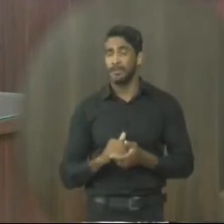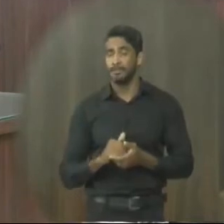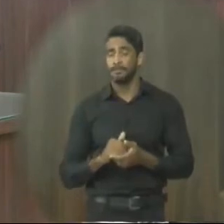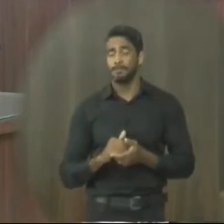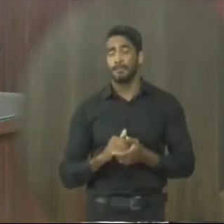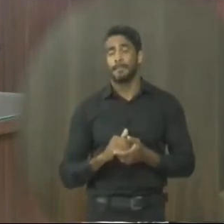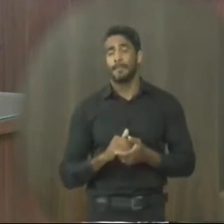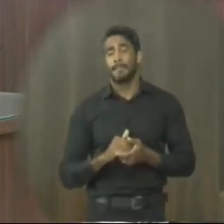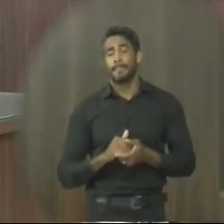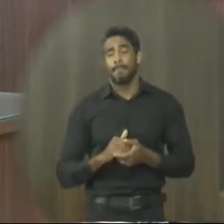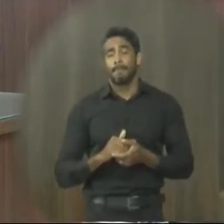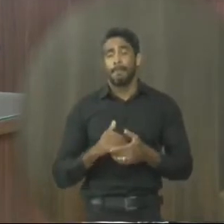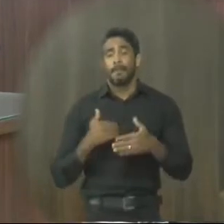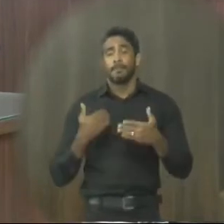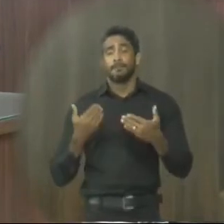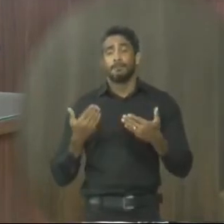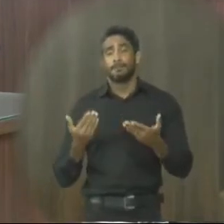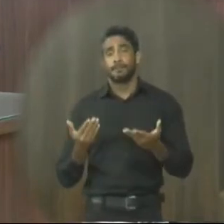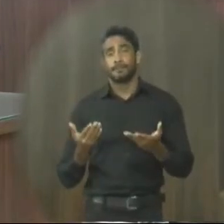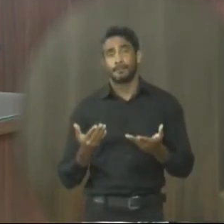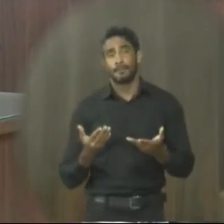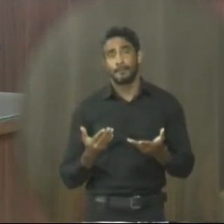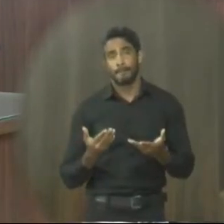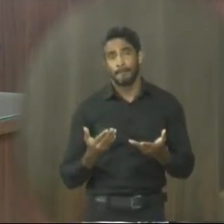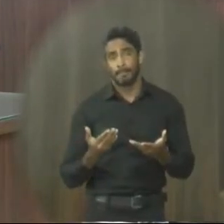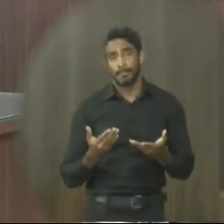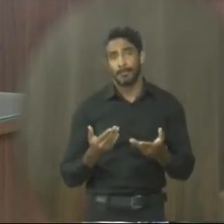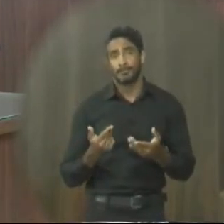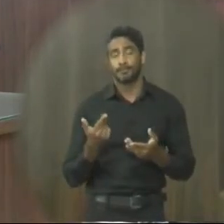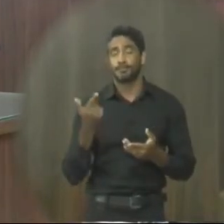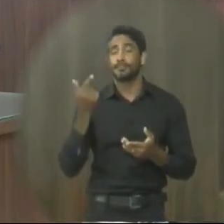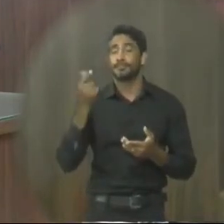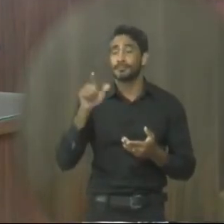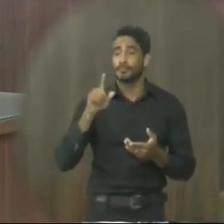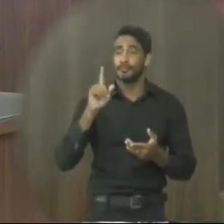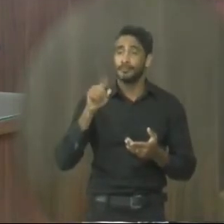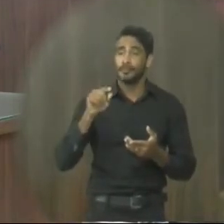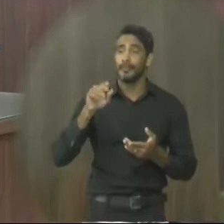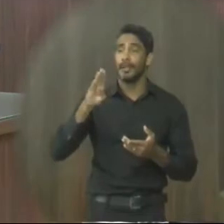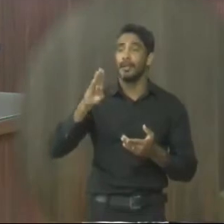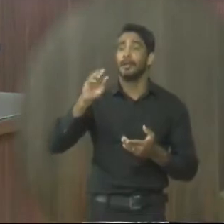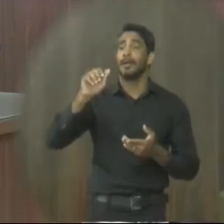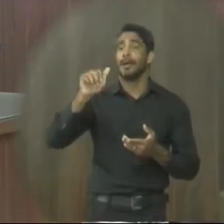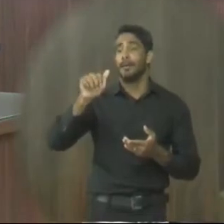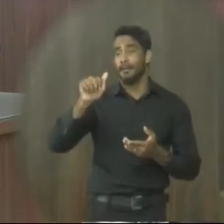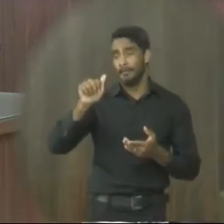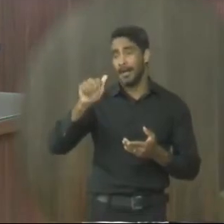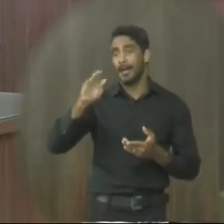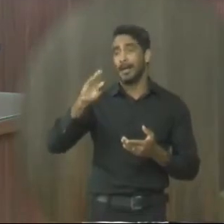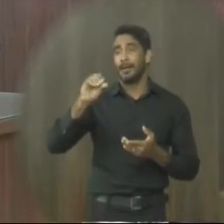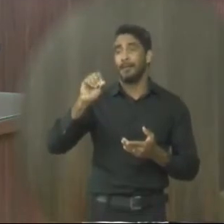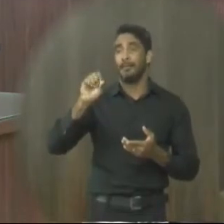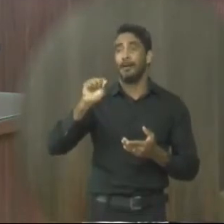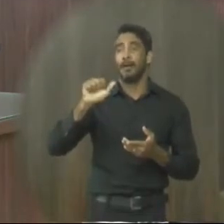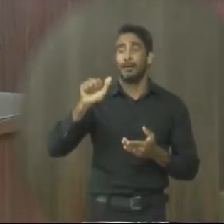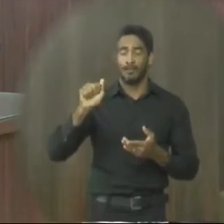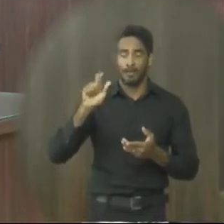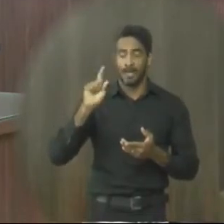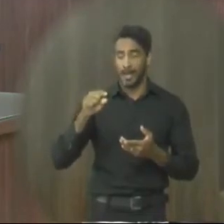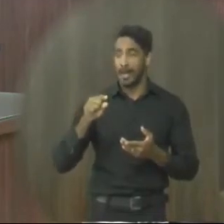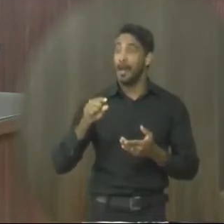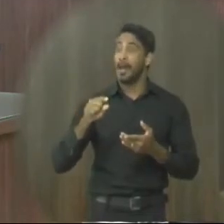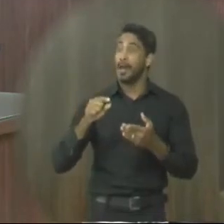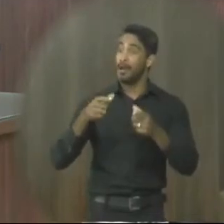para adiantar. E outra questão, os Barbosas, que eu fui questionada também, que é um bairro